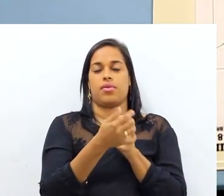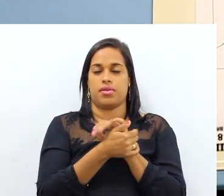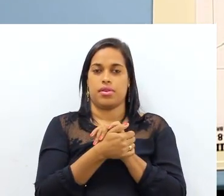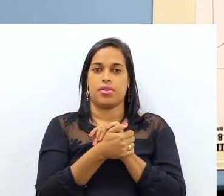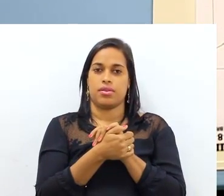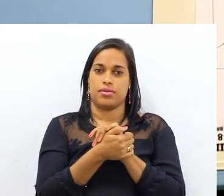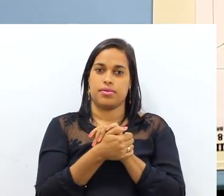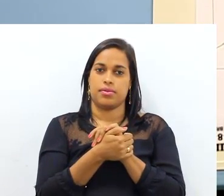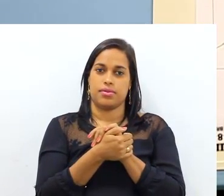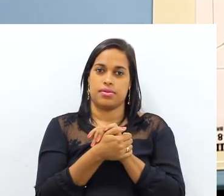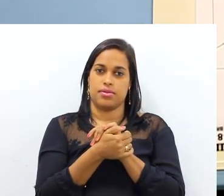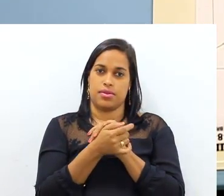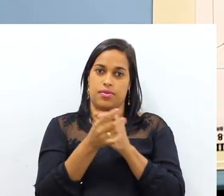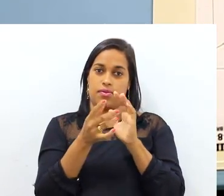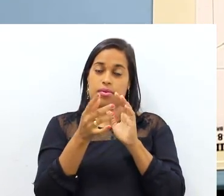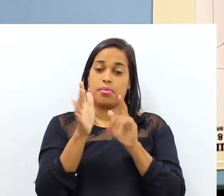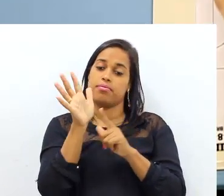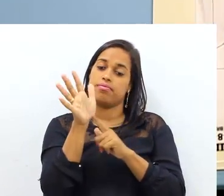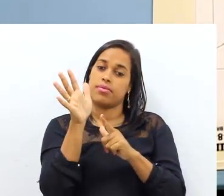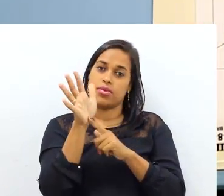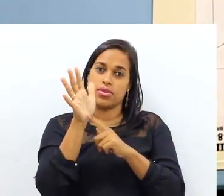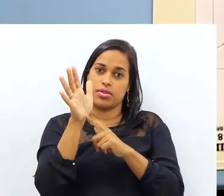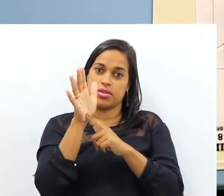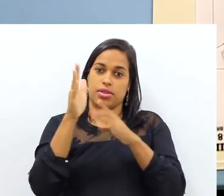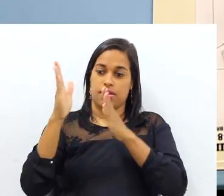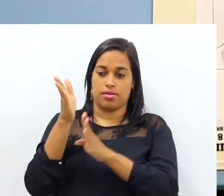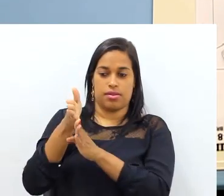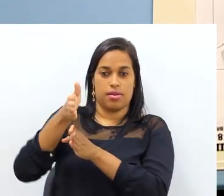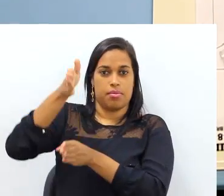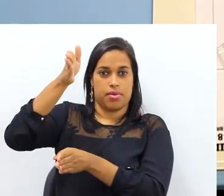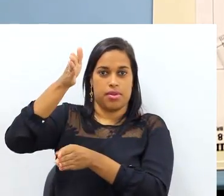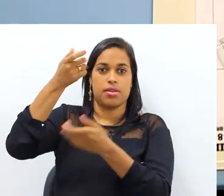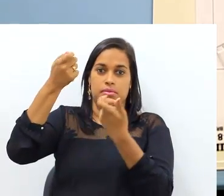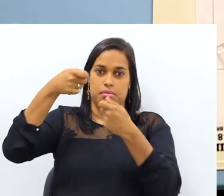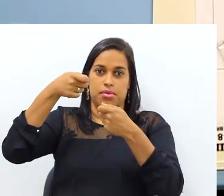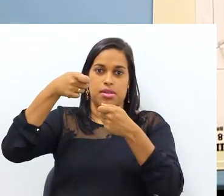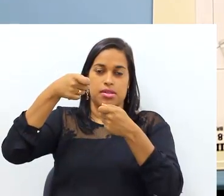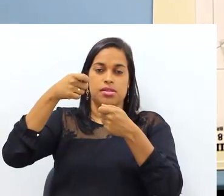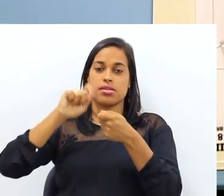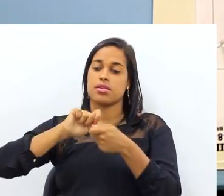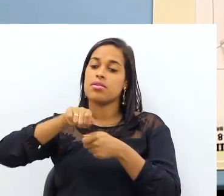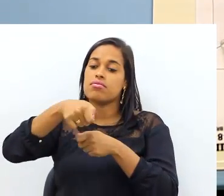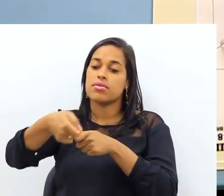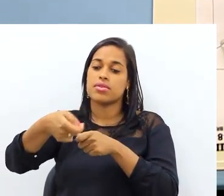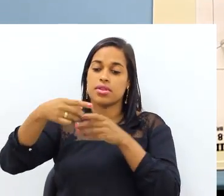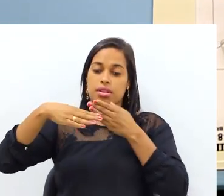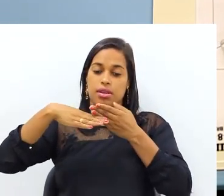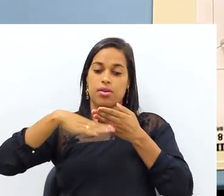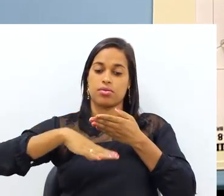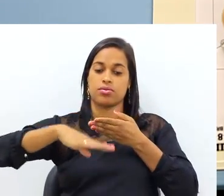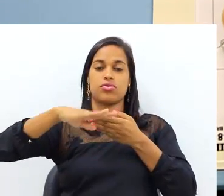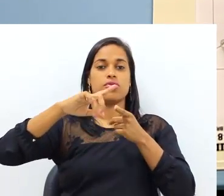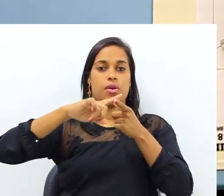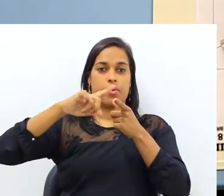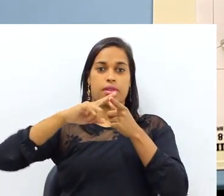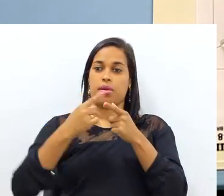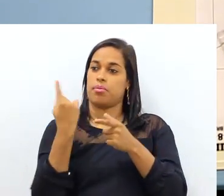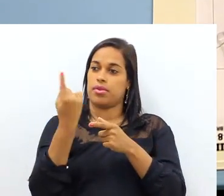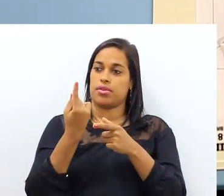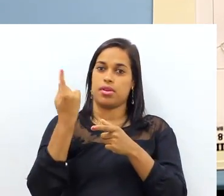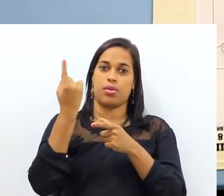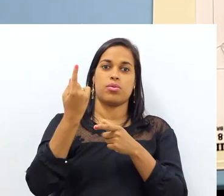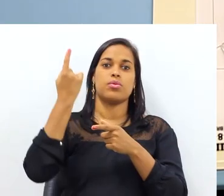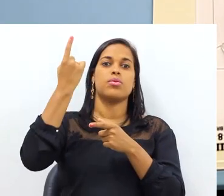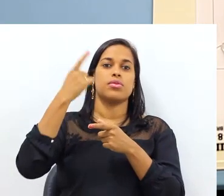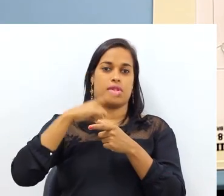a parte de cima dessa parede. E agora eu vou marcar o chão aqui, ó. Mesmo processo, eu vim aqui para a minha